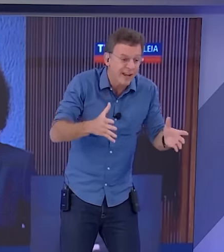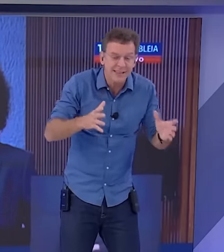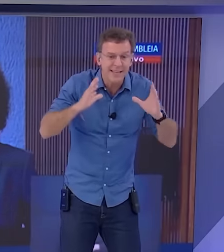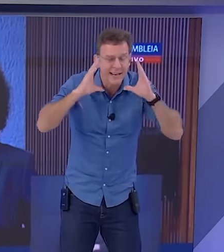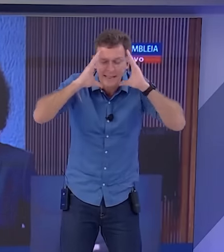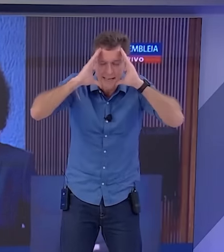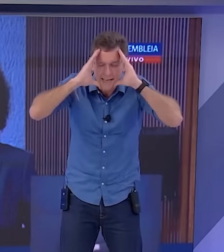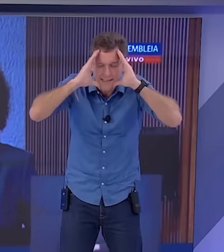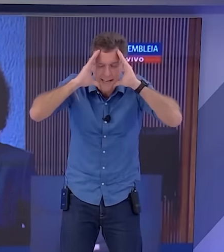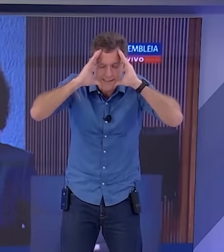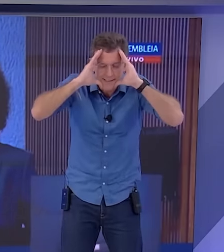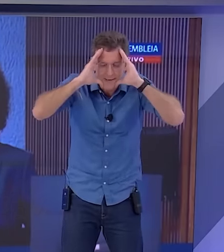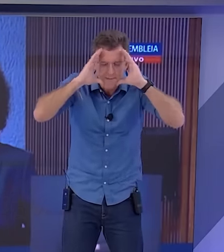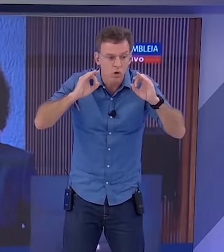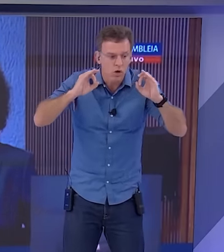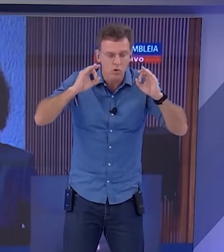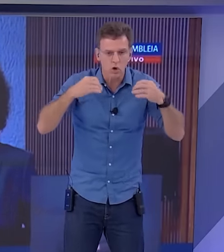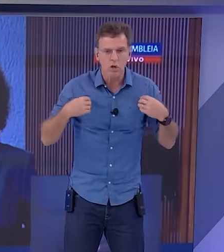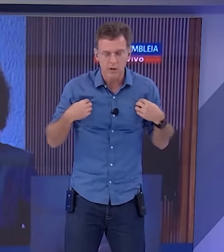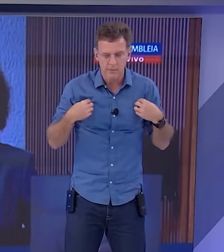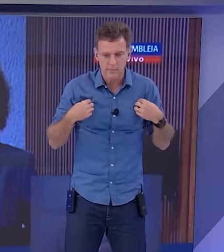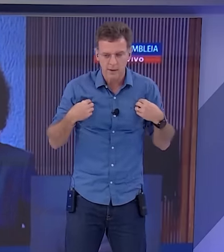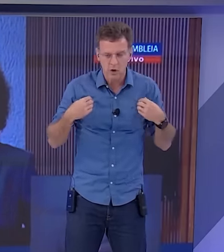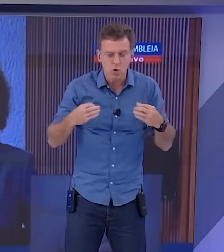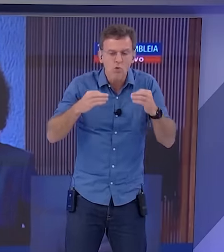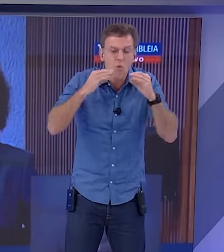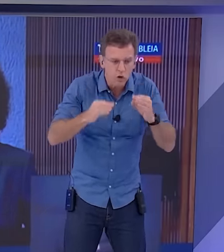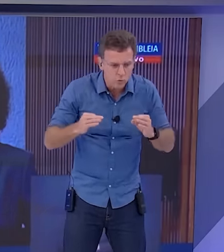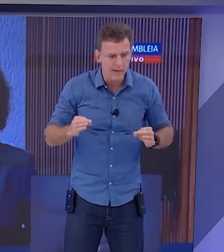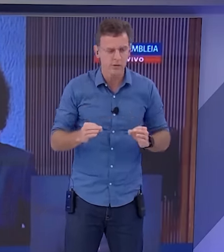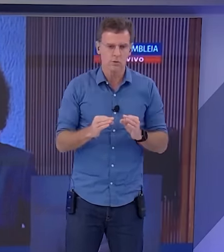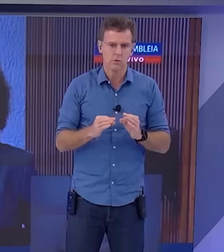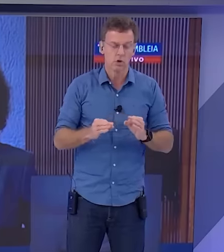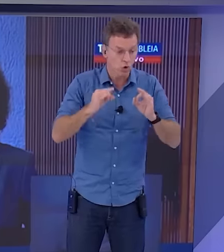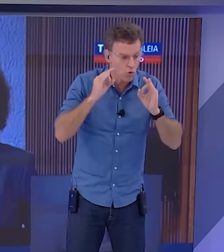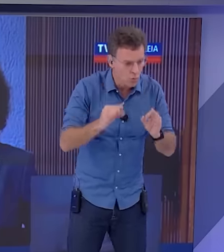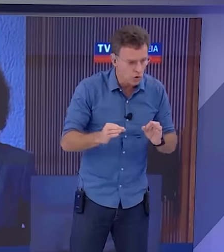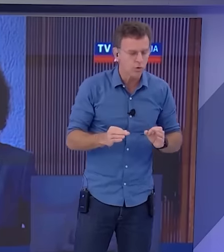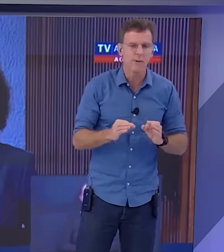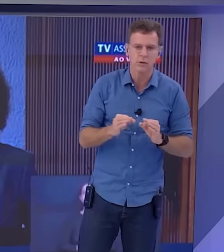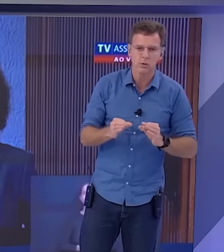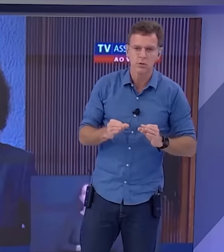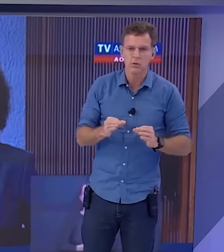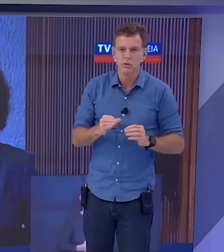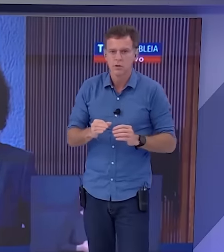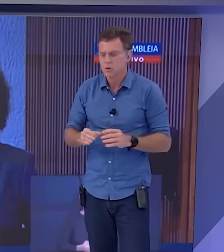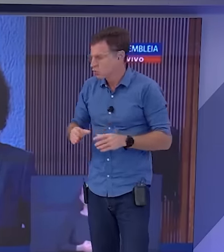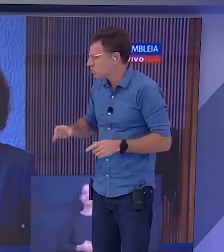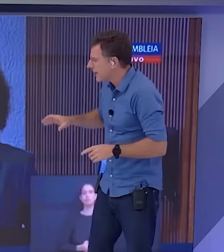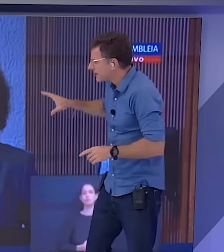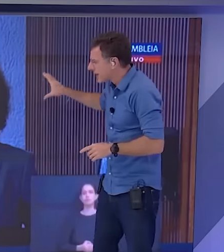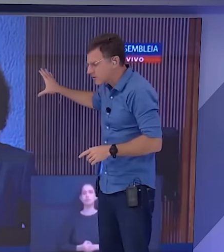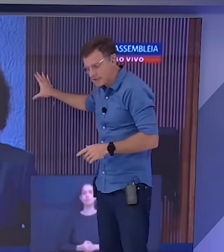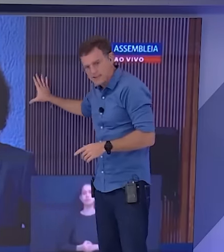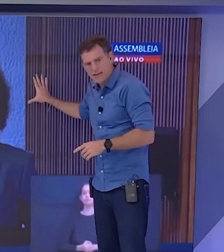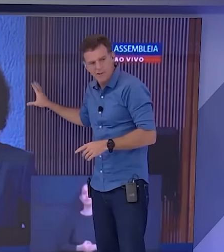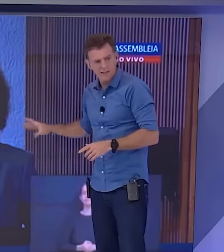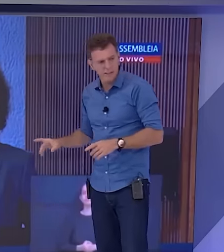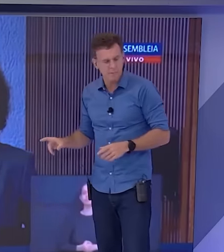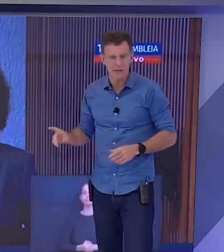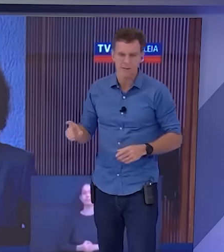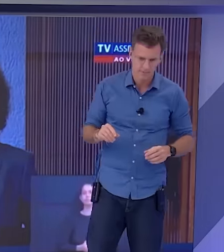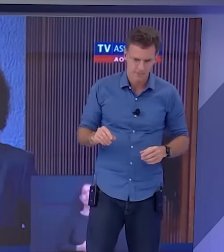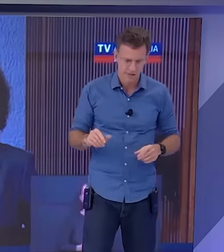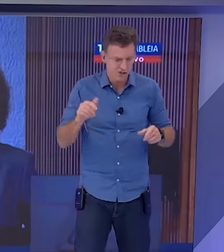só que ele enfrenta e ele está assim. Eu estou... Eu estou com muito medo. Eu estou com muito medo dos ataques que esse